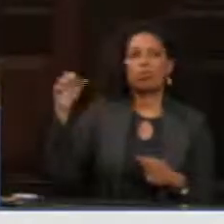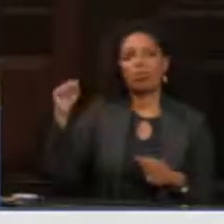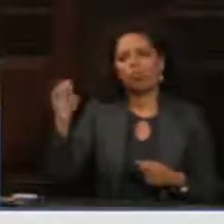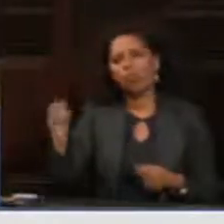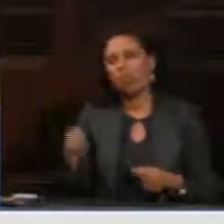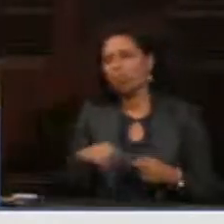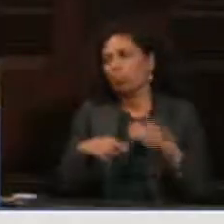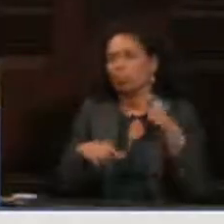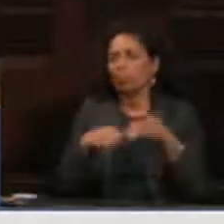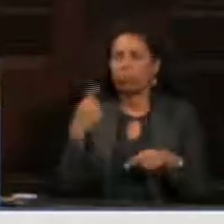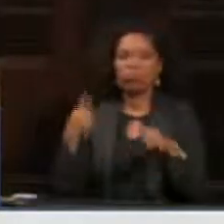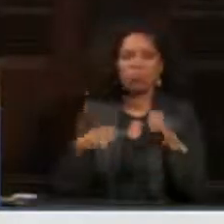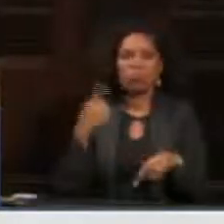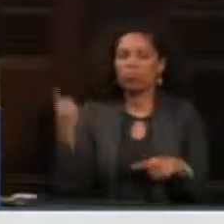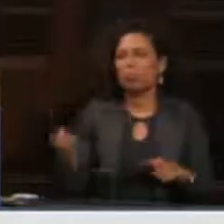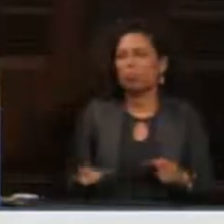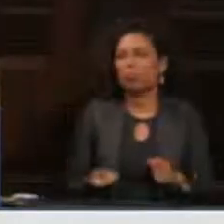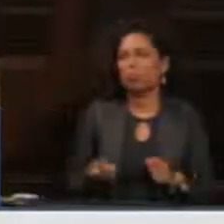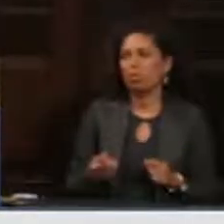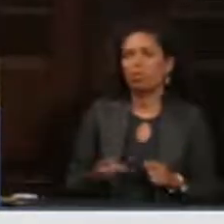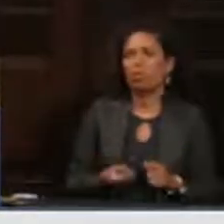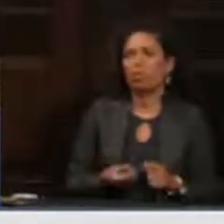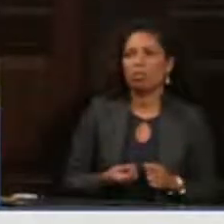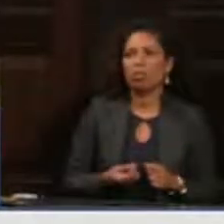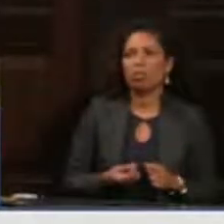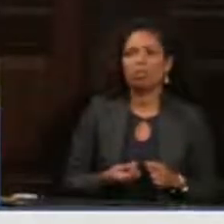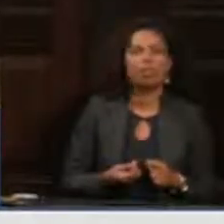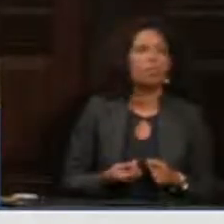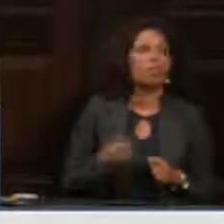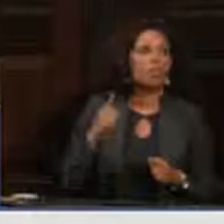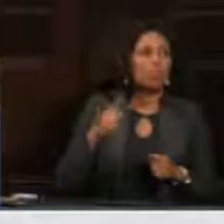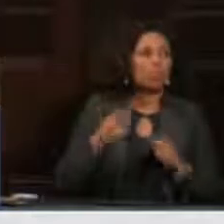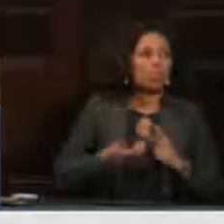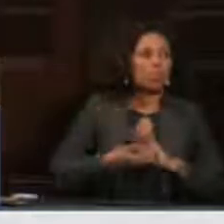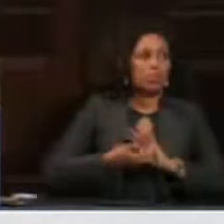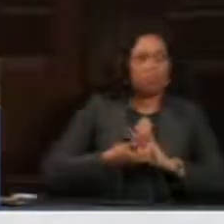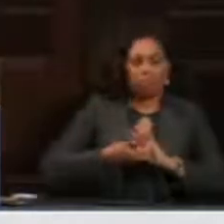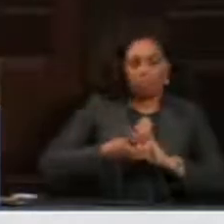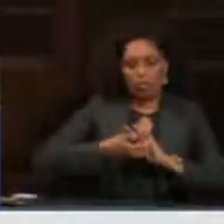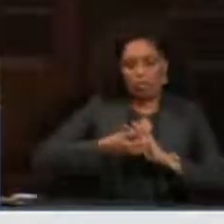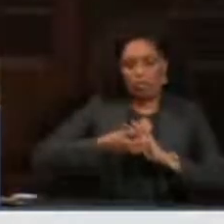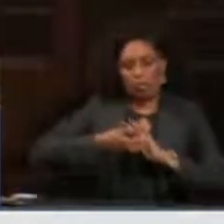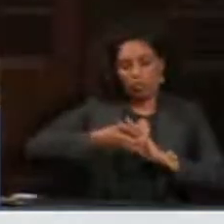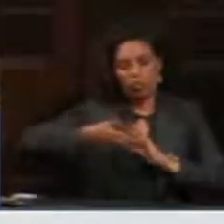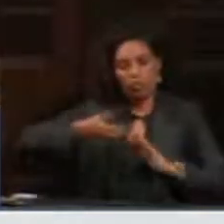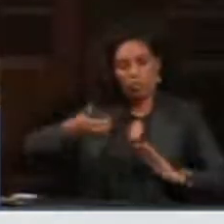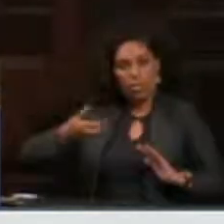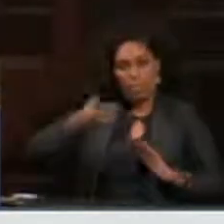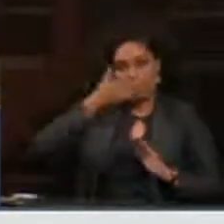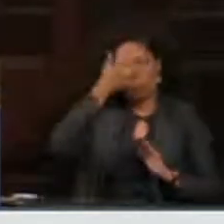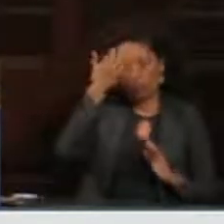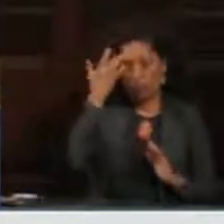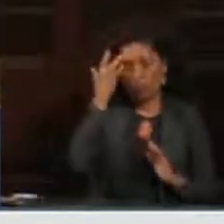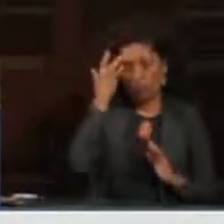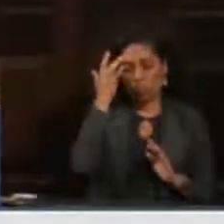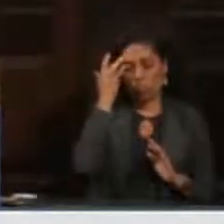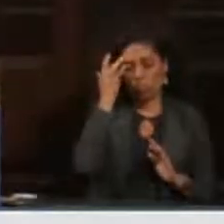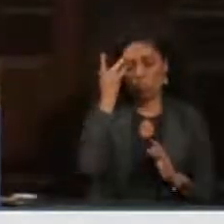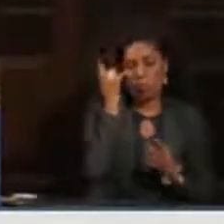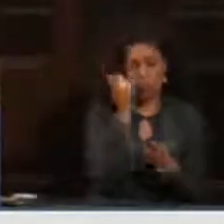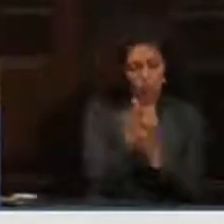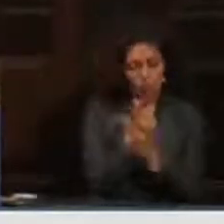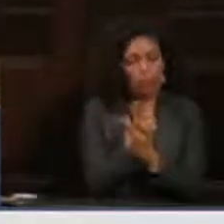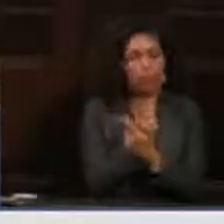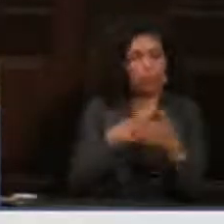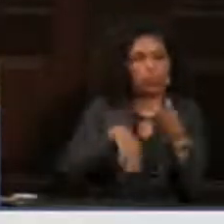faz sentido você tirar quem providencia o show do seu palco. Então isso tem que ser feito